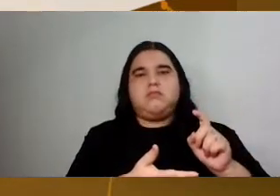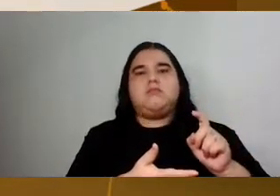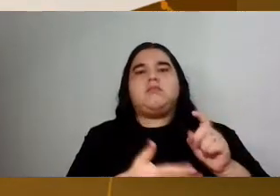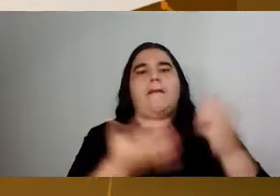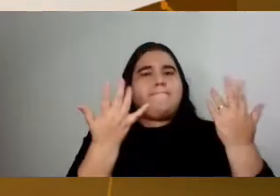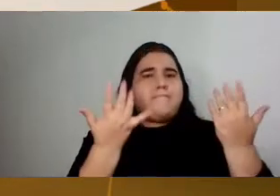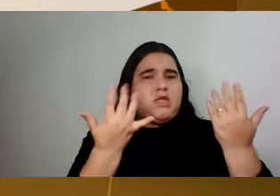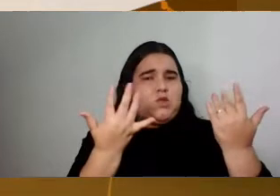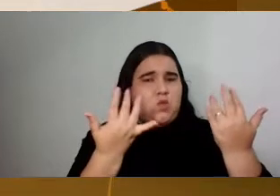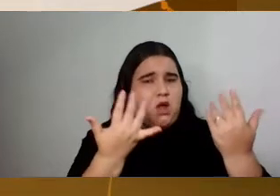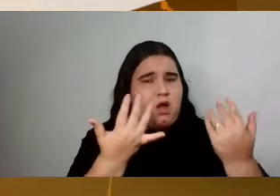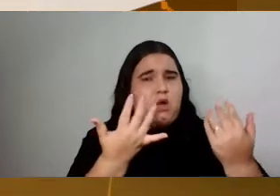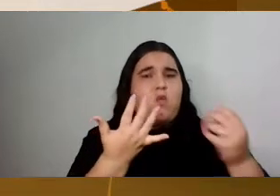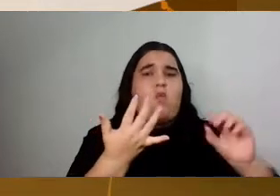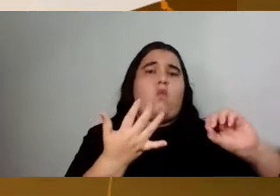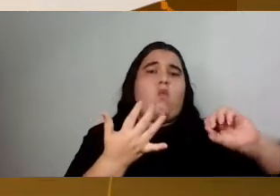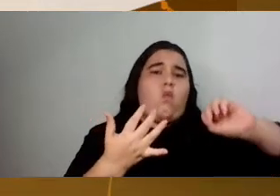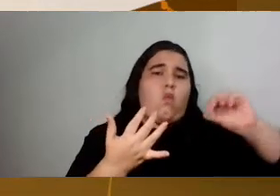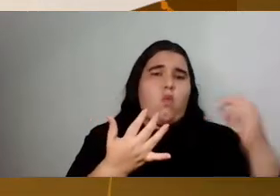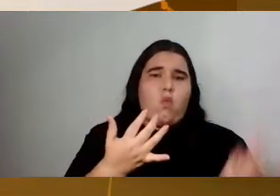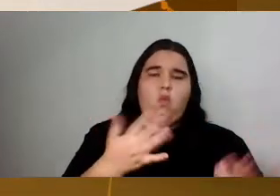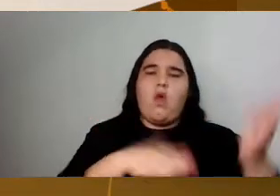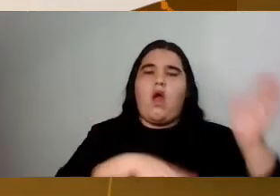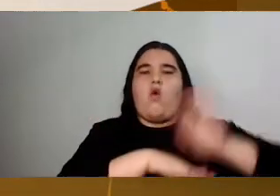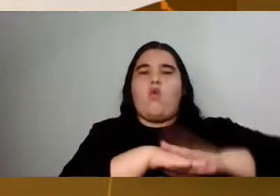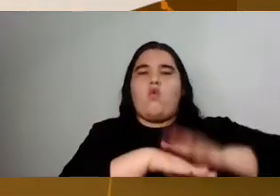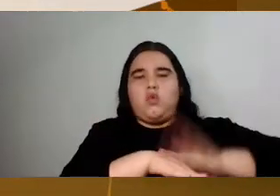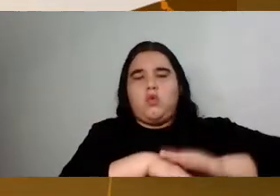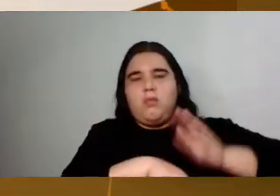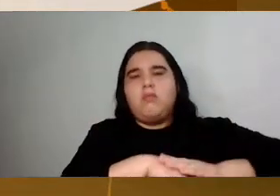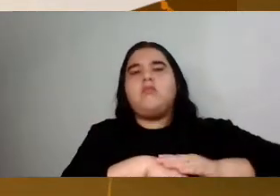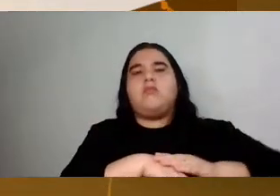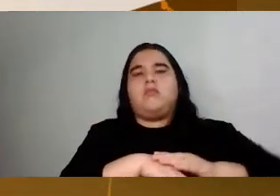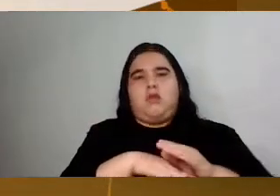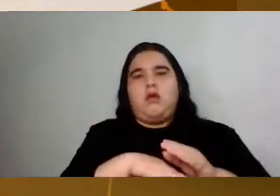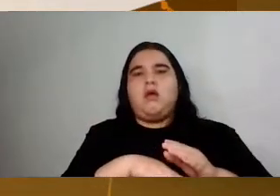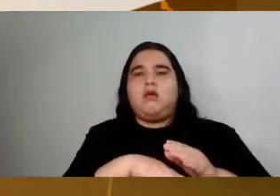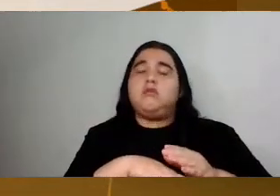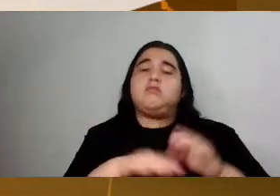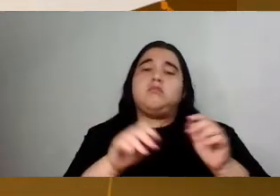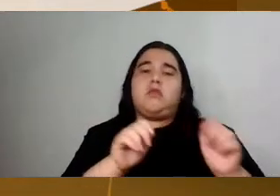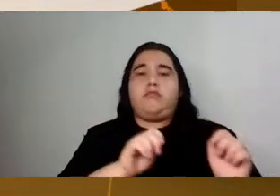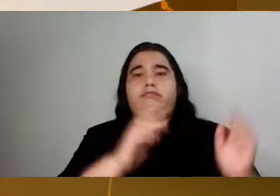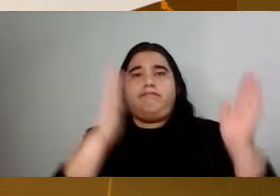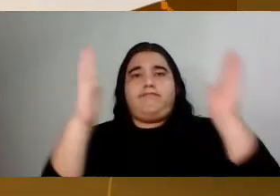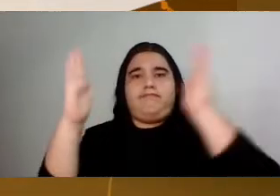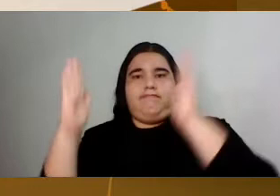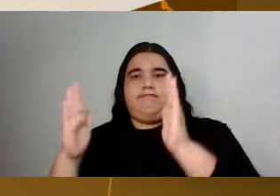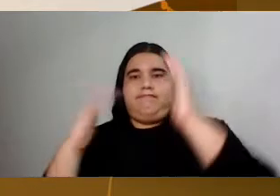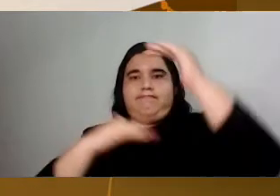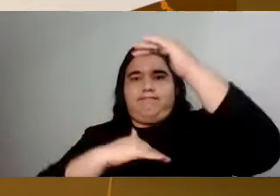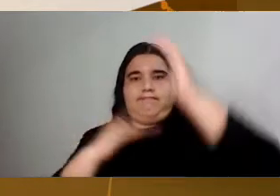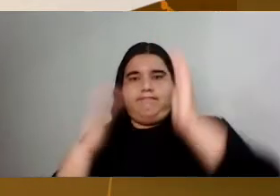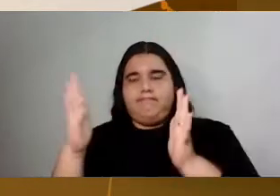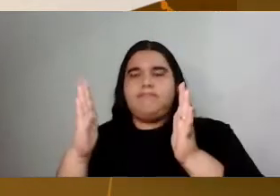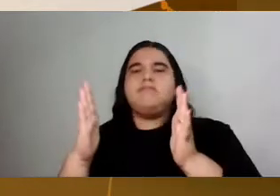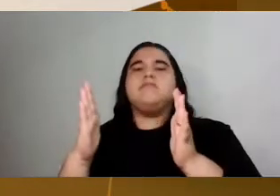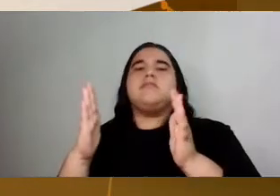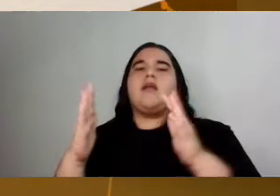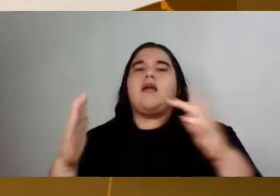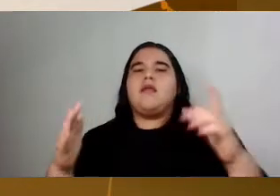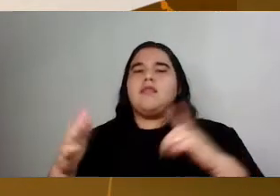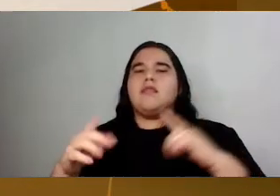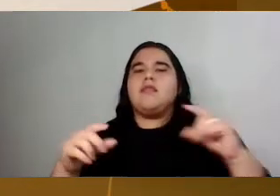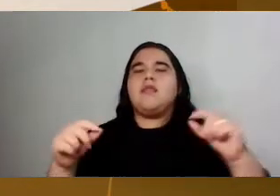manual, ou você comanda aqui de modo automático na IHM, um outro painel que é onde você faz a ligação do circuito